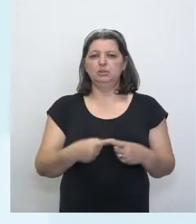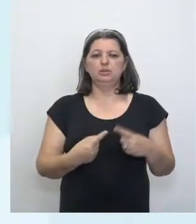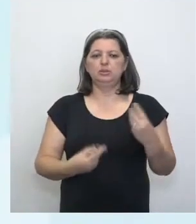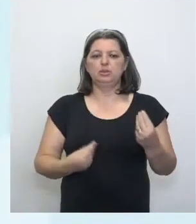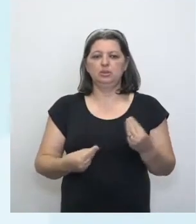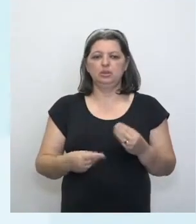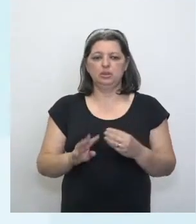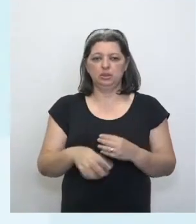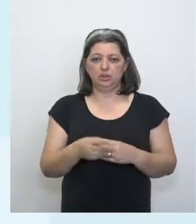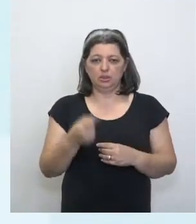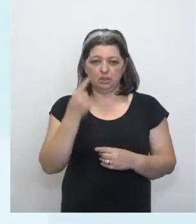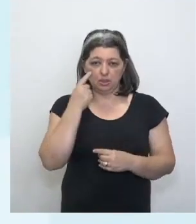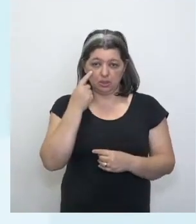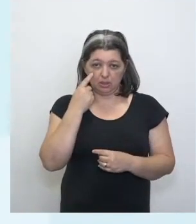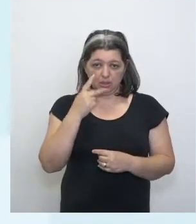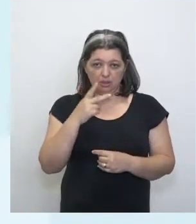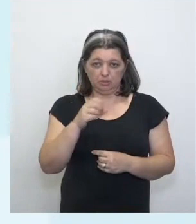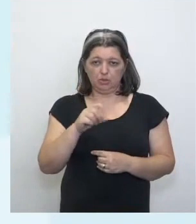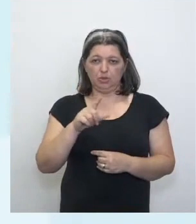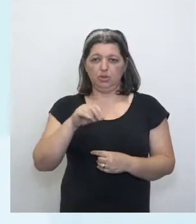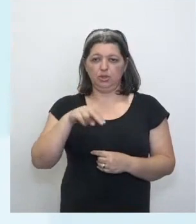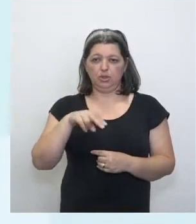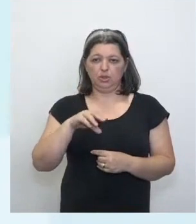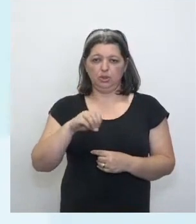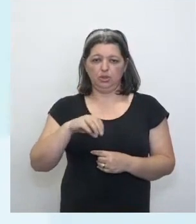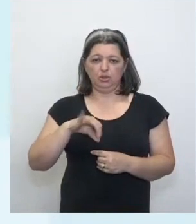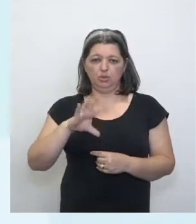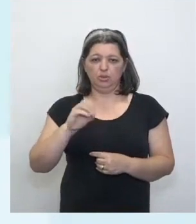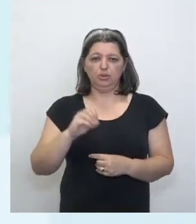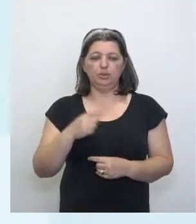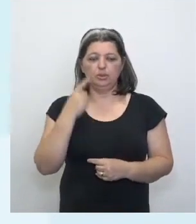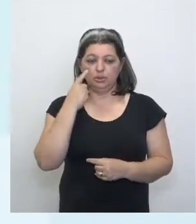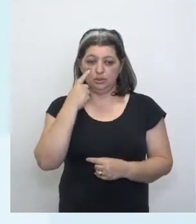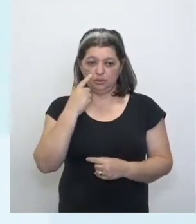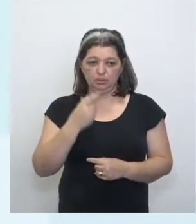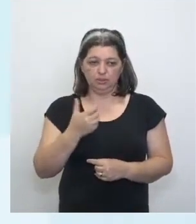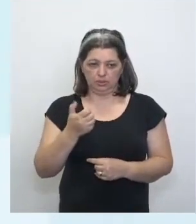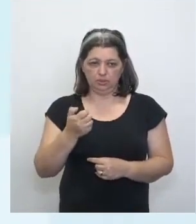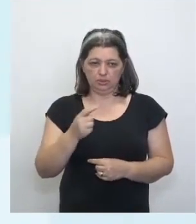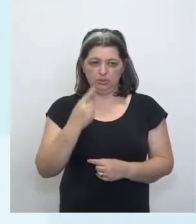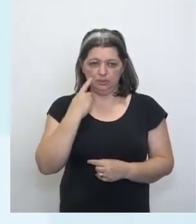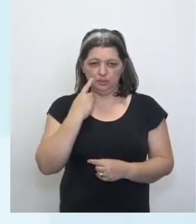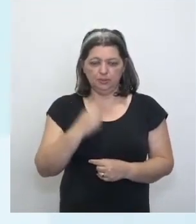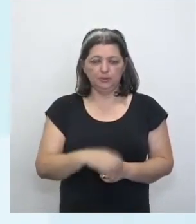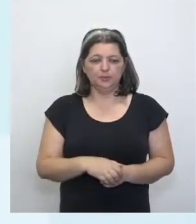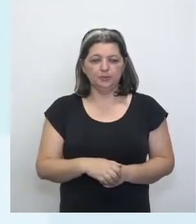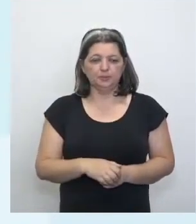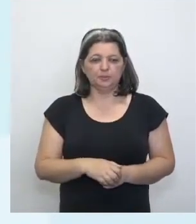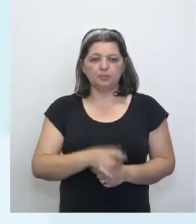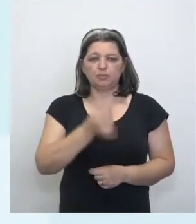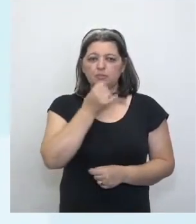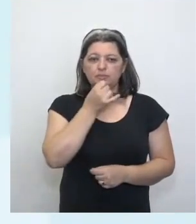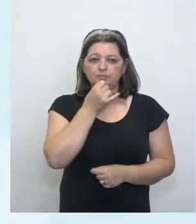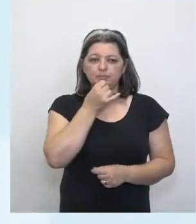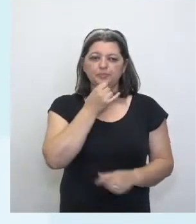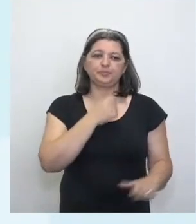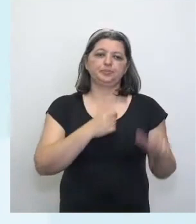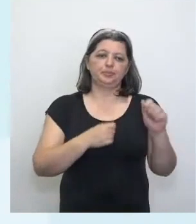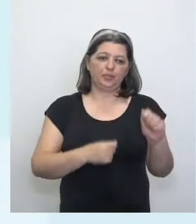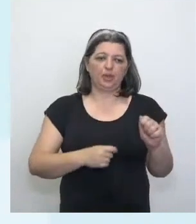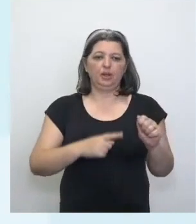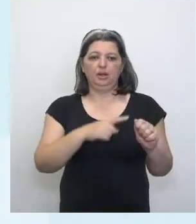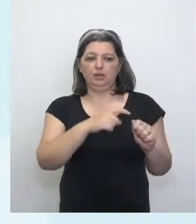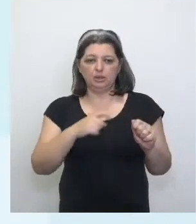formato... peraí, que a tela desacionou a canetinha. Vamos lá, canetinha, aqui. Por exemplo, ax